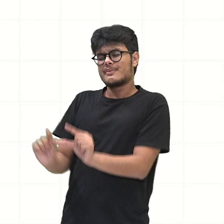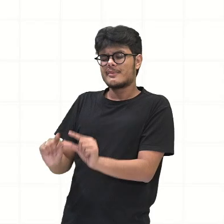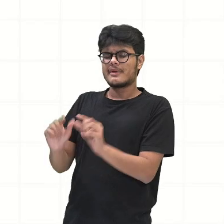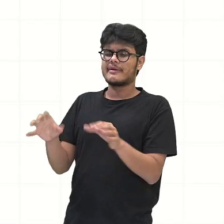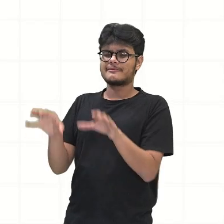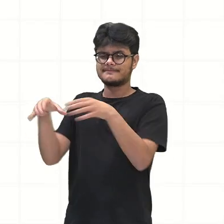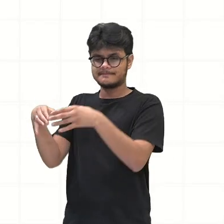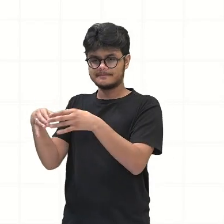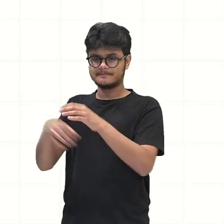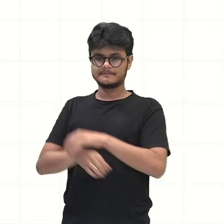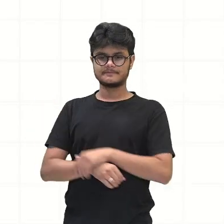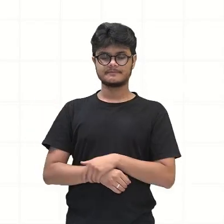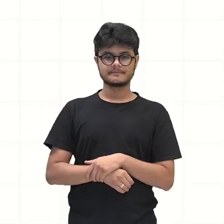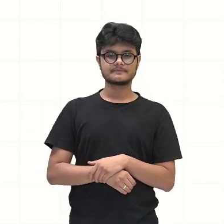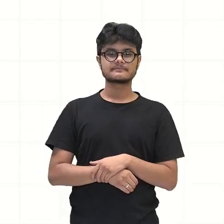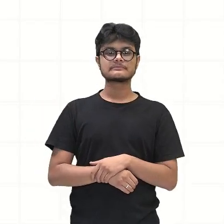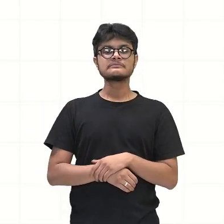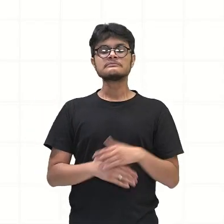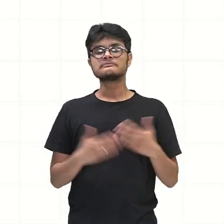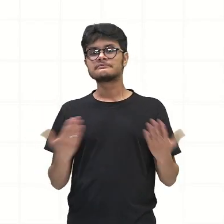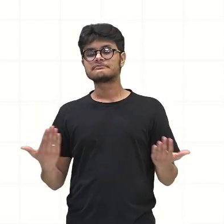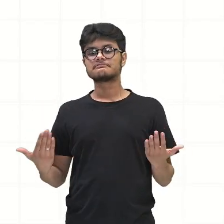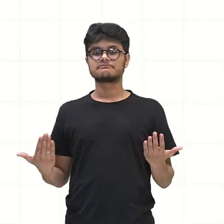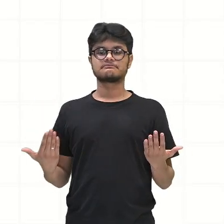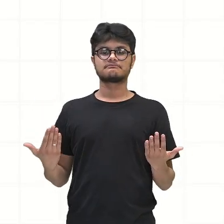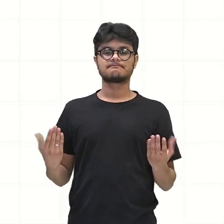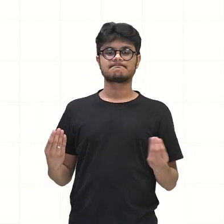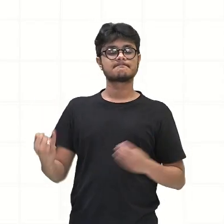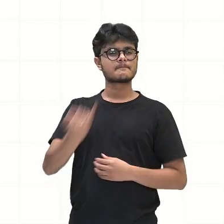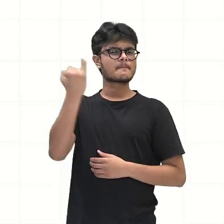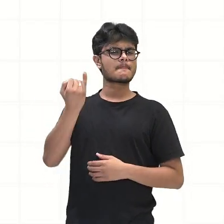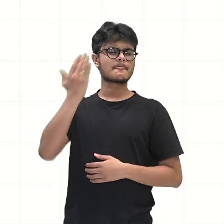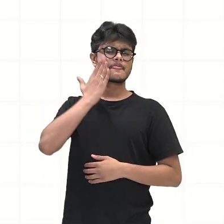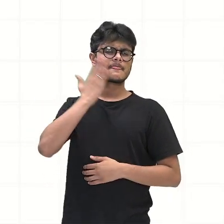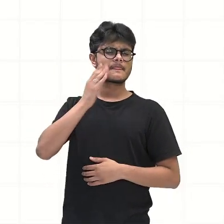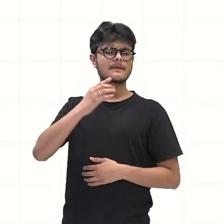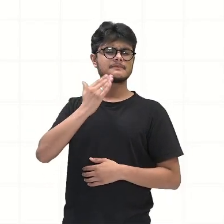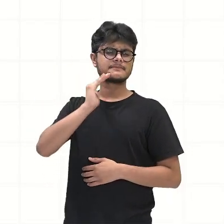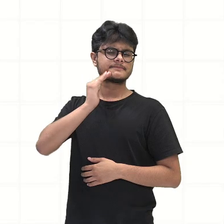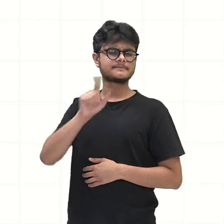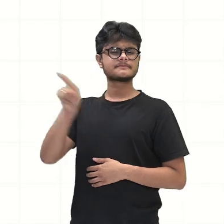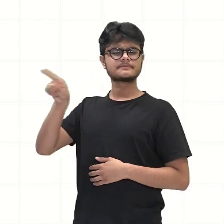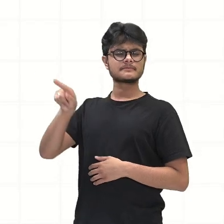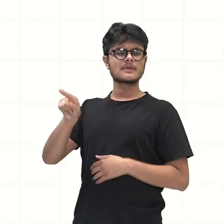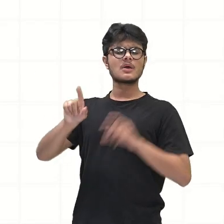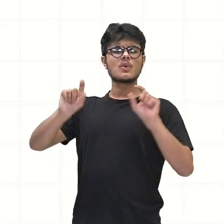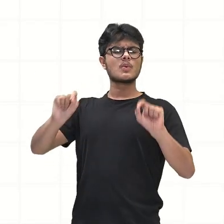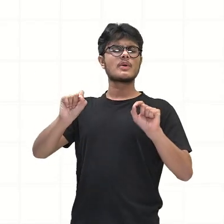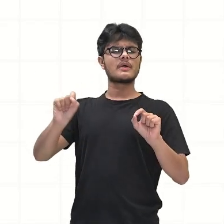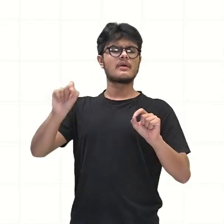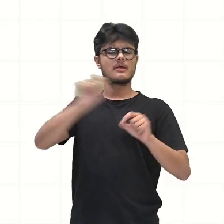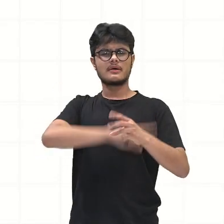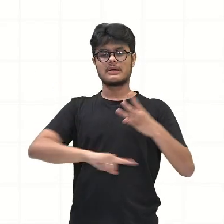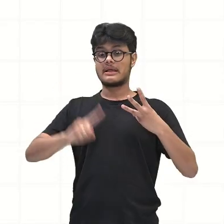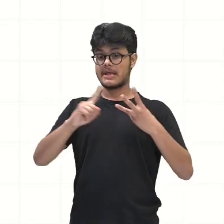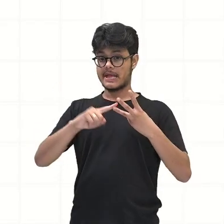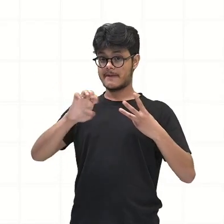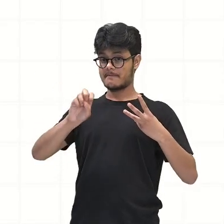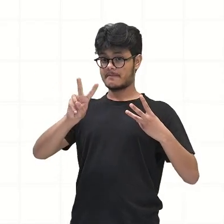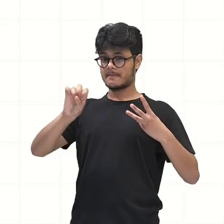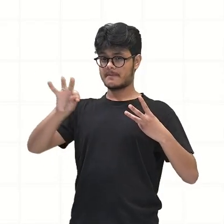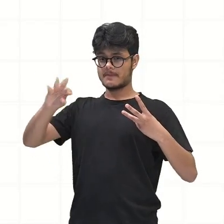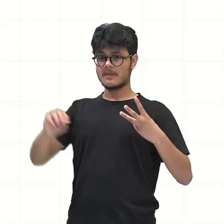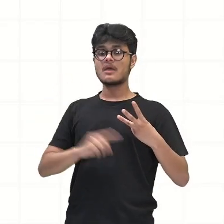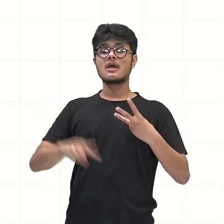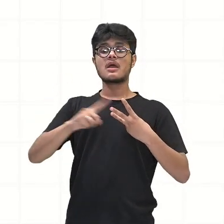do espaço amostral. E por que é tão importante a gente entender o que seria evento, né? E